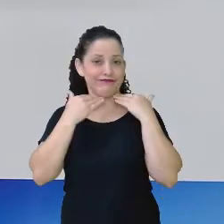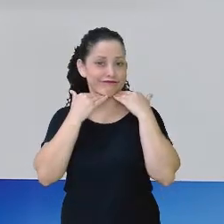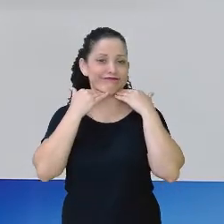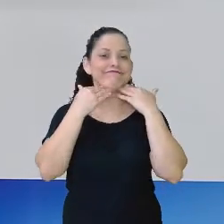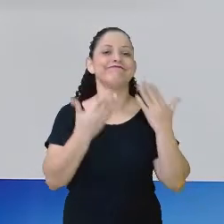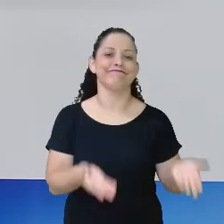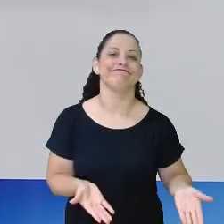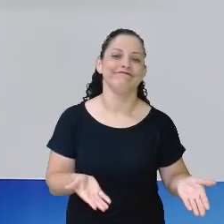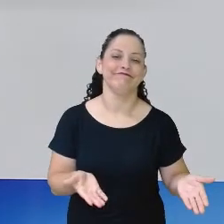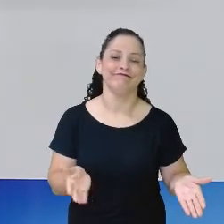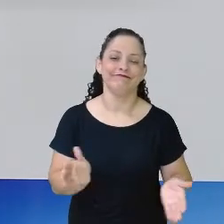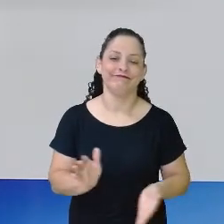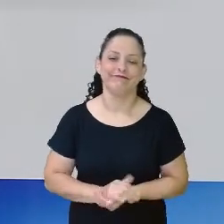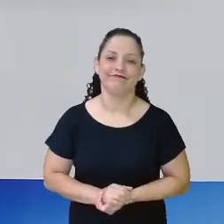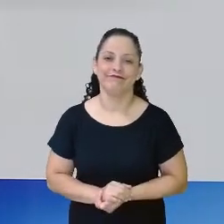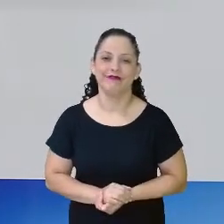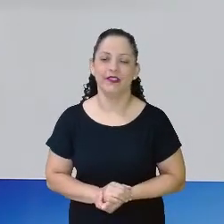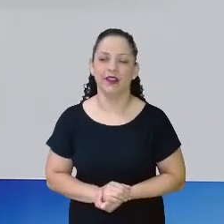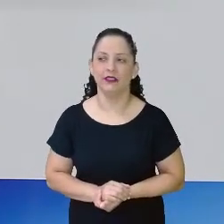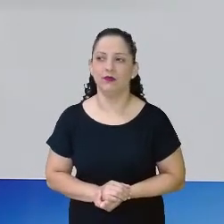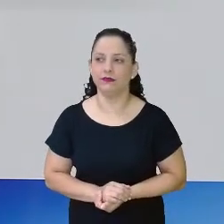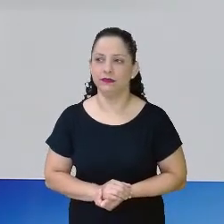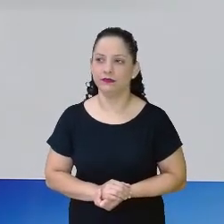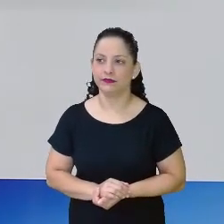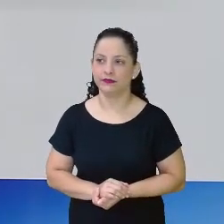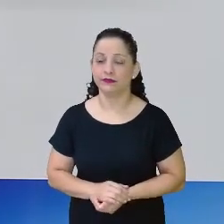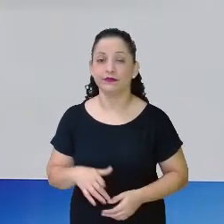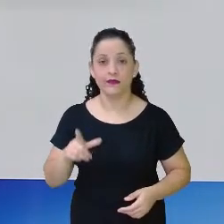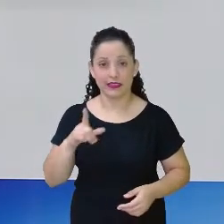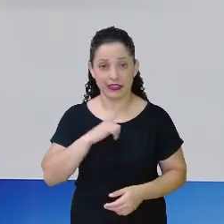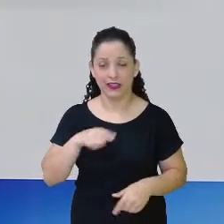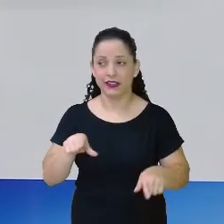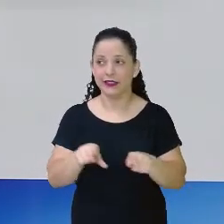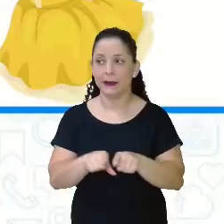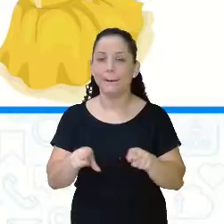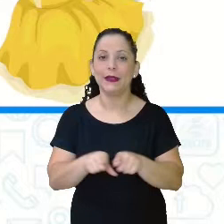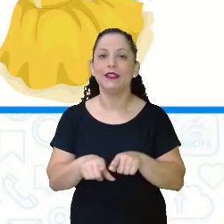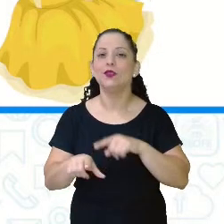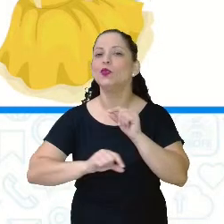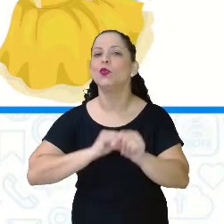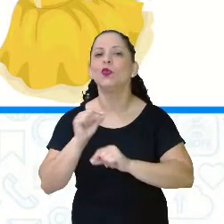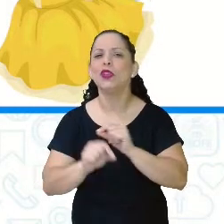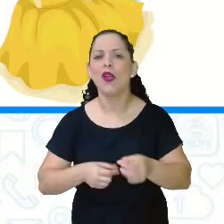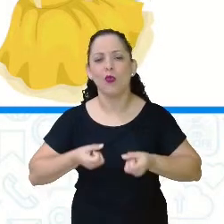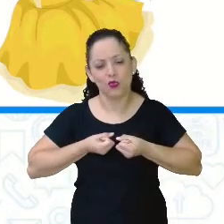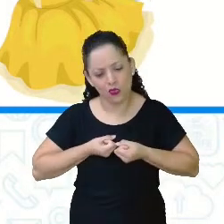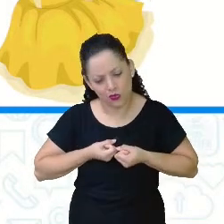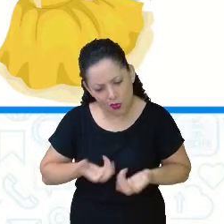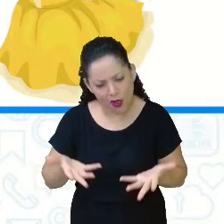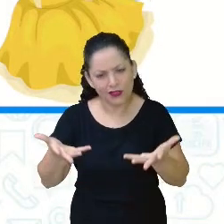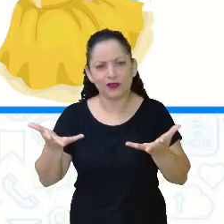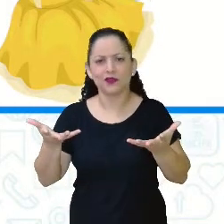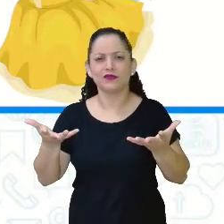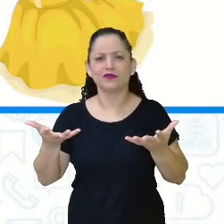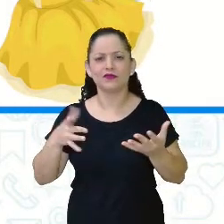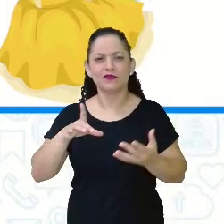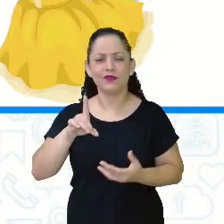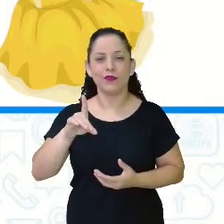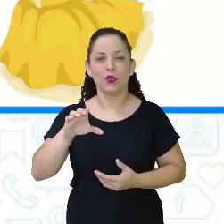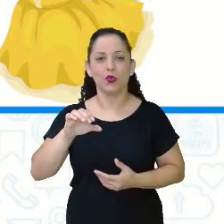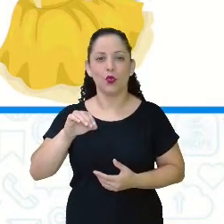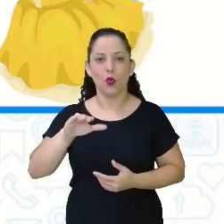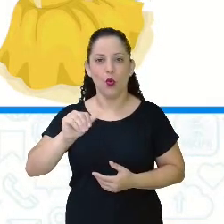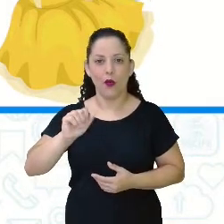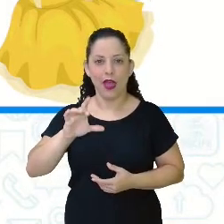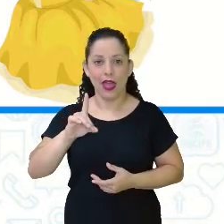os seus objetivos. Nós temos também o que é chamado de doador. Doador, professora, sim, é aquele que doa a